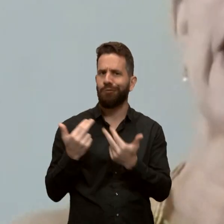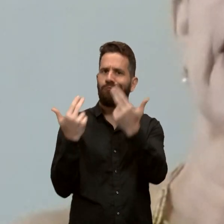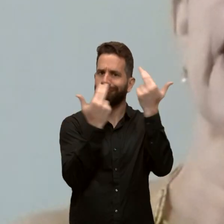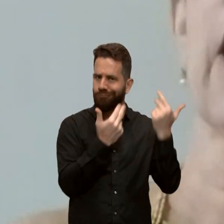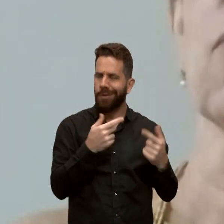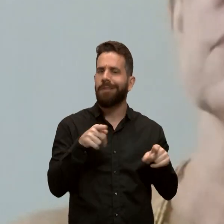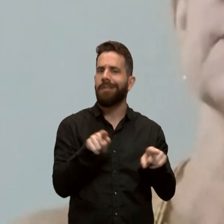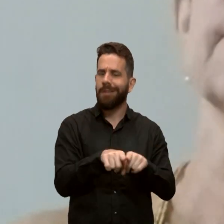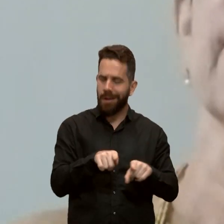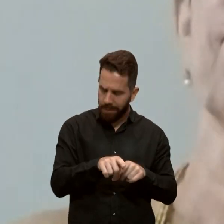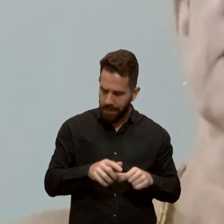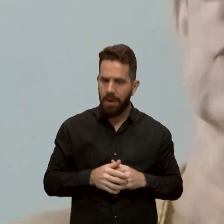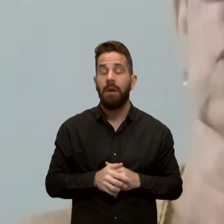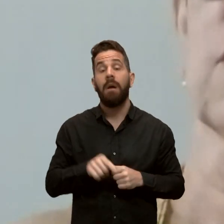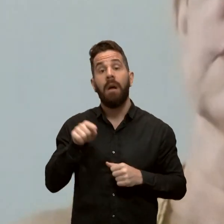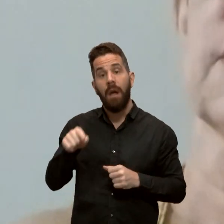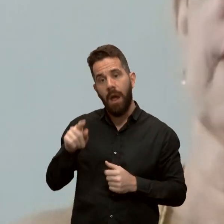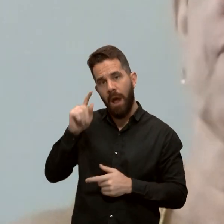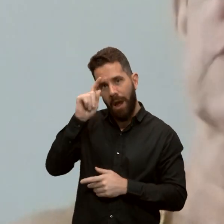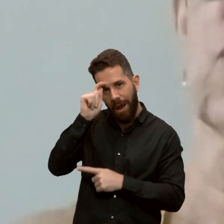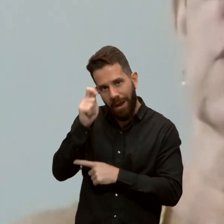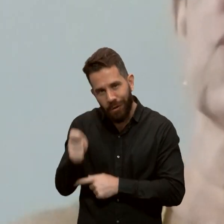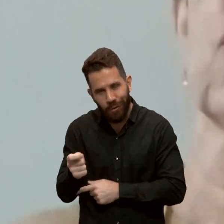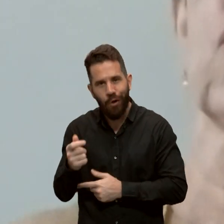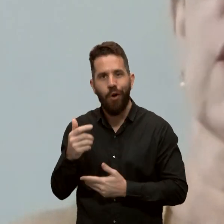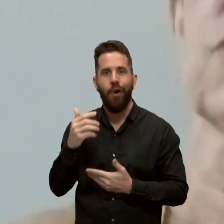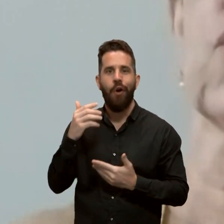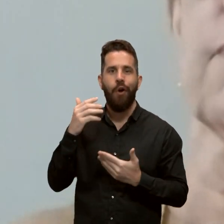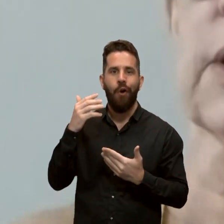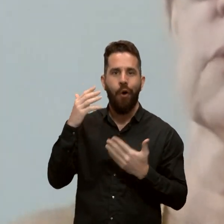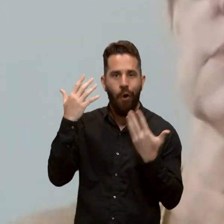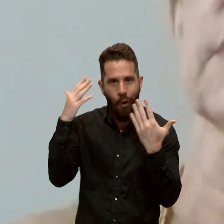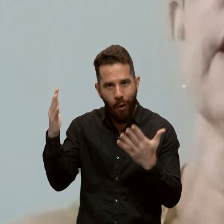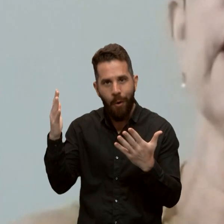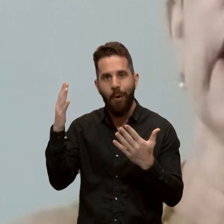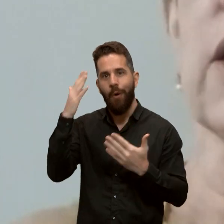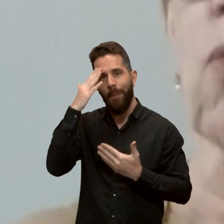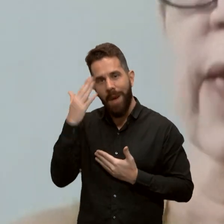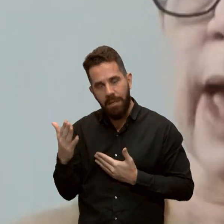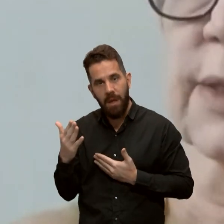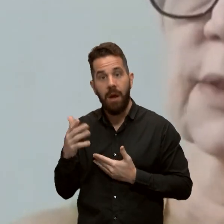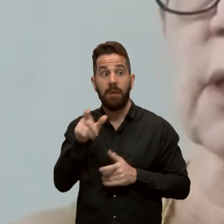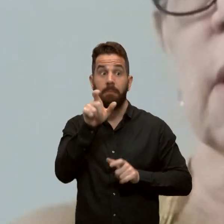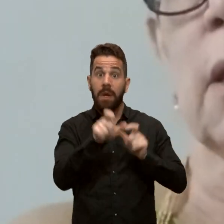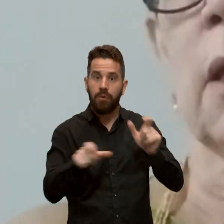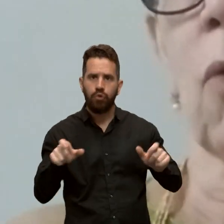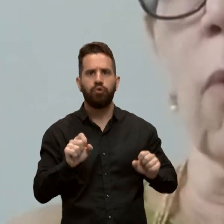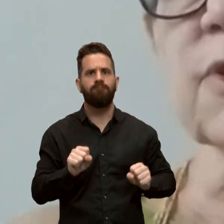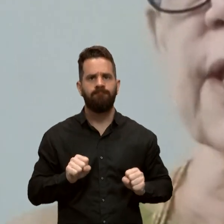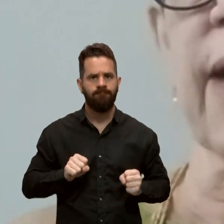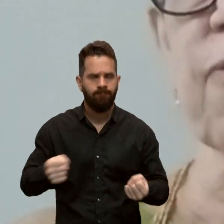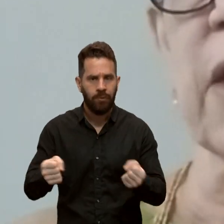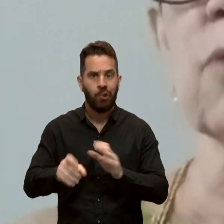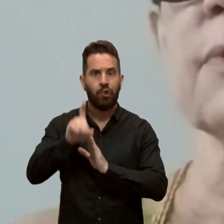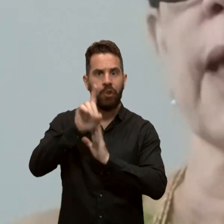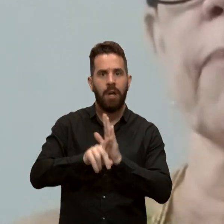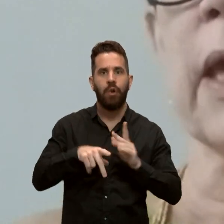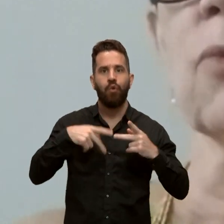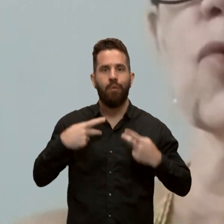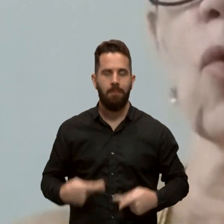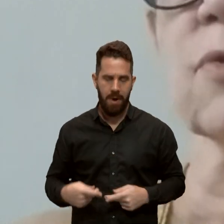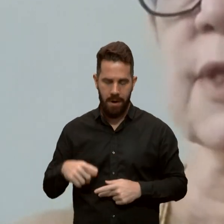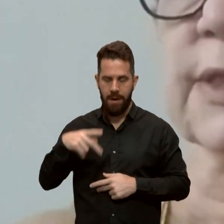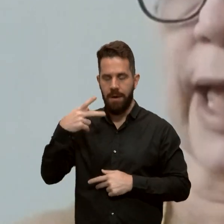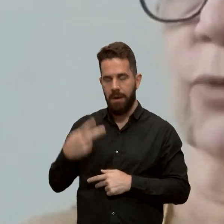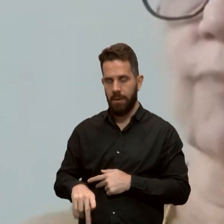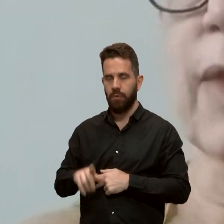homenagem aos defensores e defensoras de direitos humanos em Goiás, como será feito também